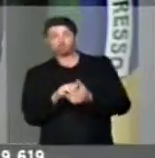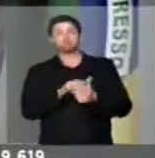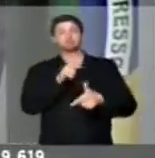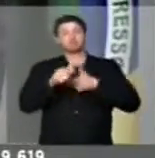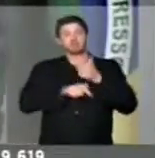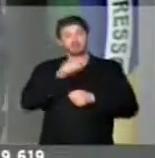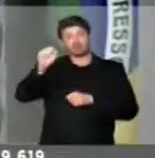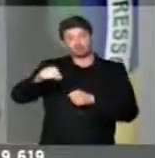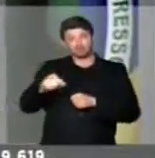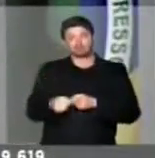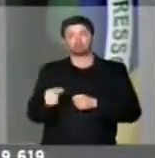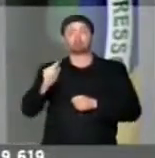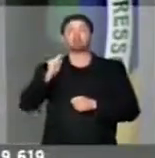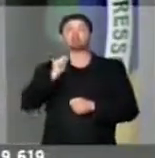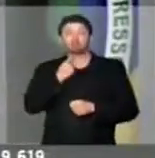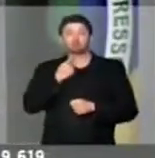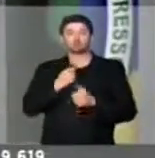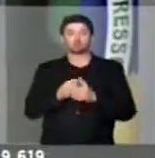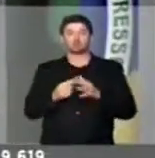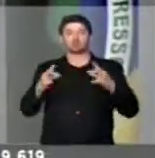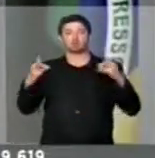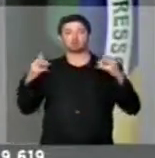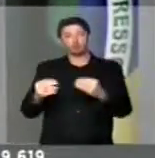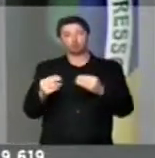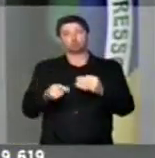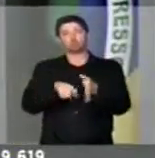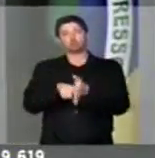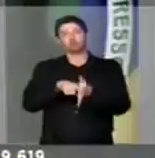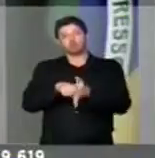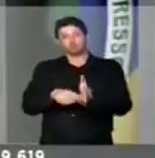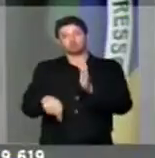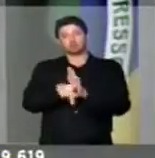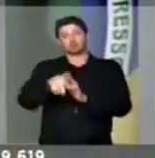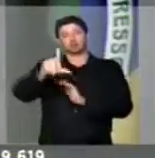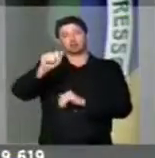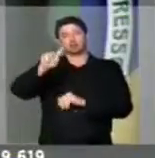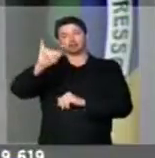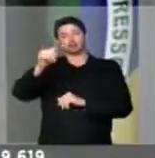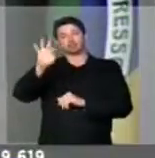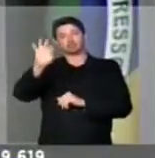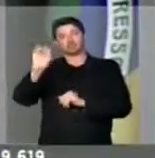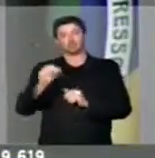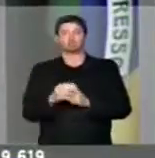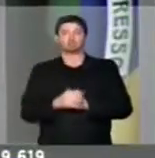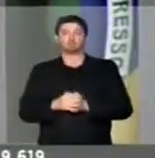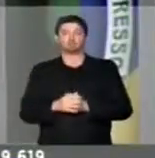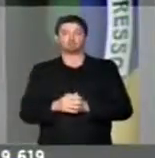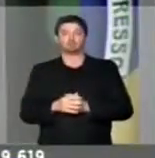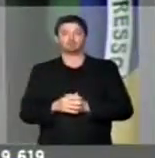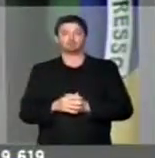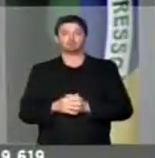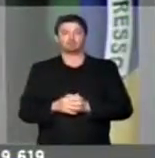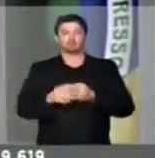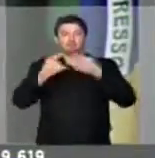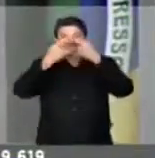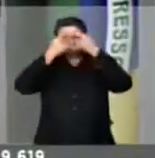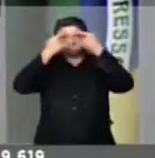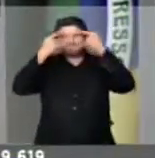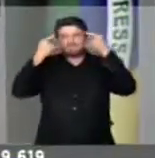atuaram para melar todas as apurações da Operação Lava Jato. A ganância